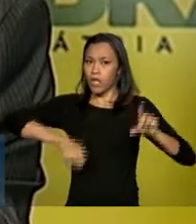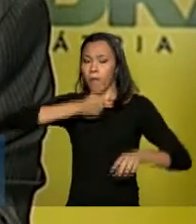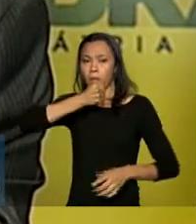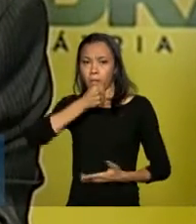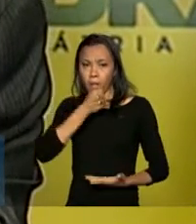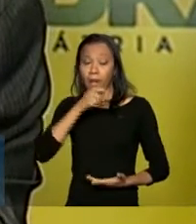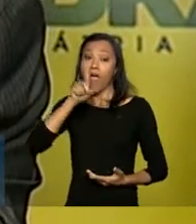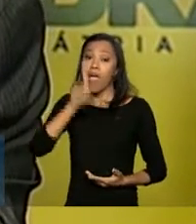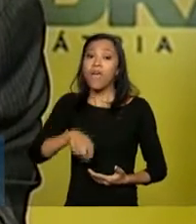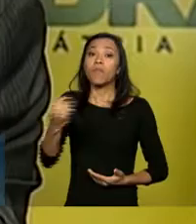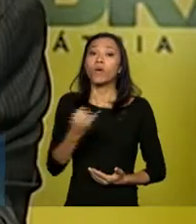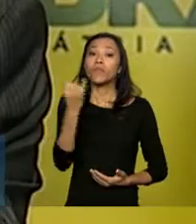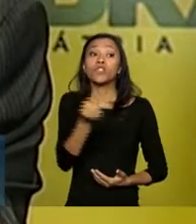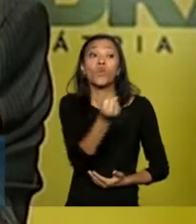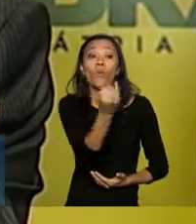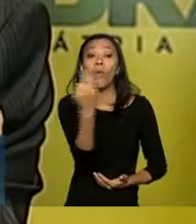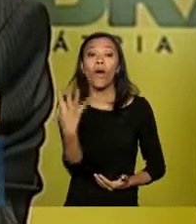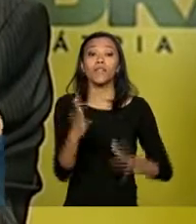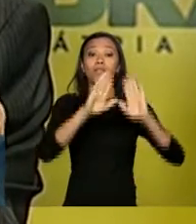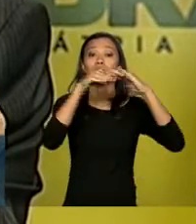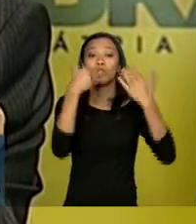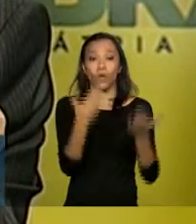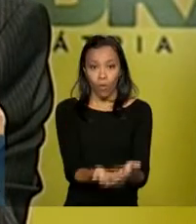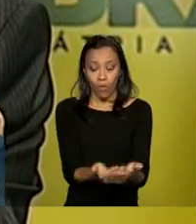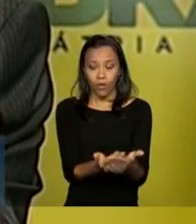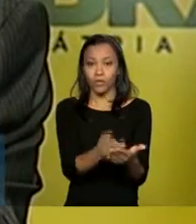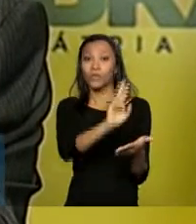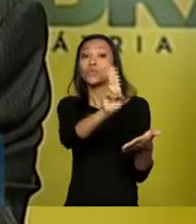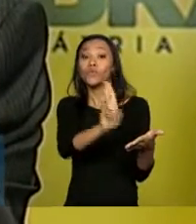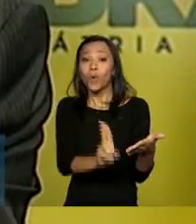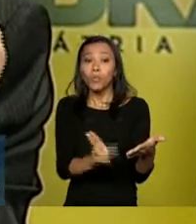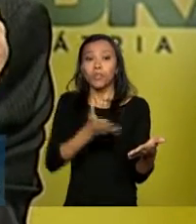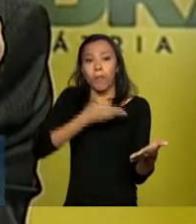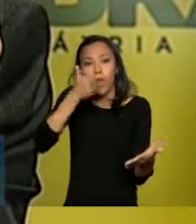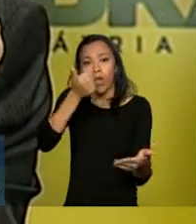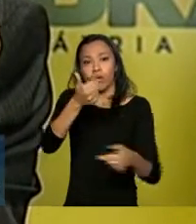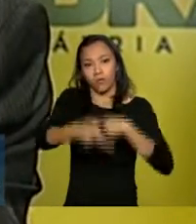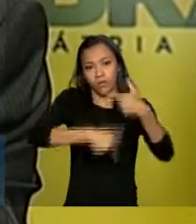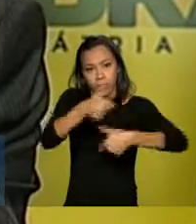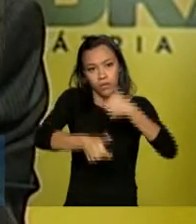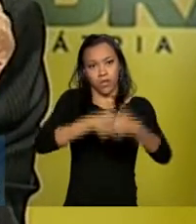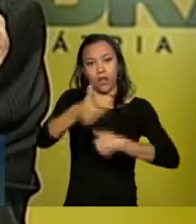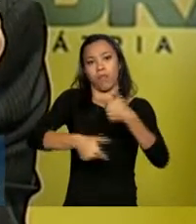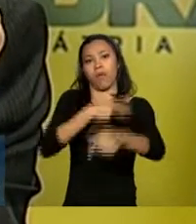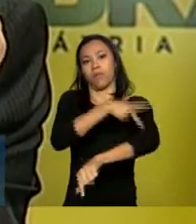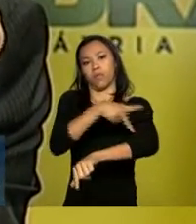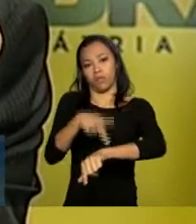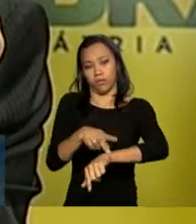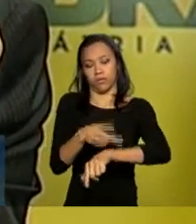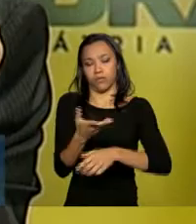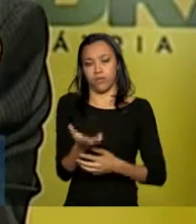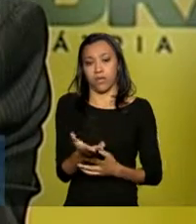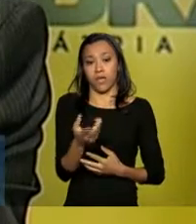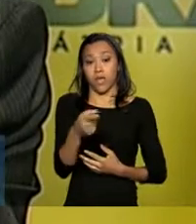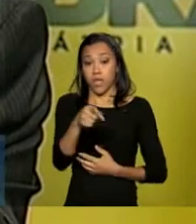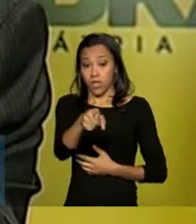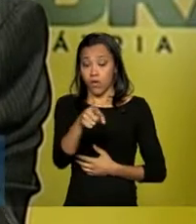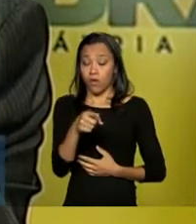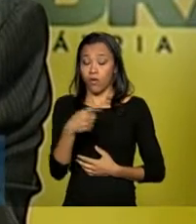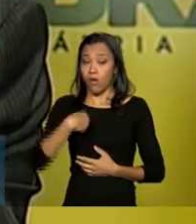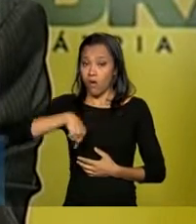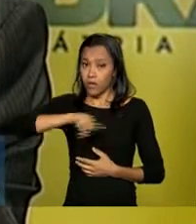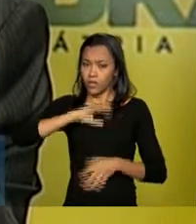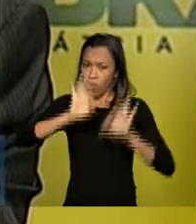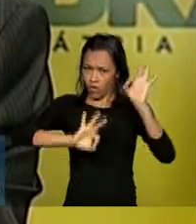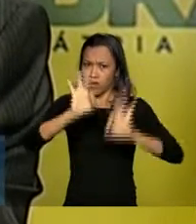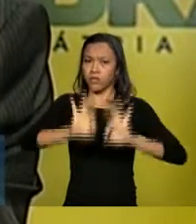importante ver quais são as escolas de melhor desempenho. Nós sugerimos, pelo desenho que fizemos e no qual